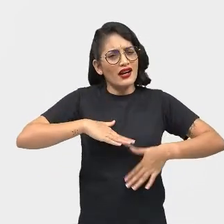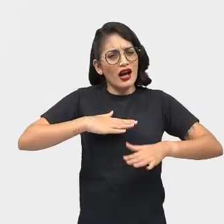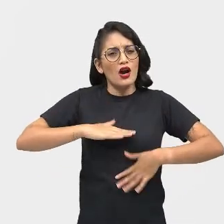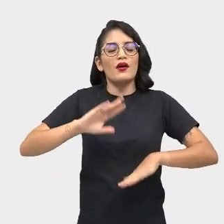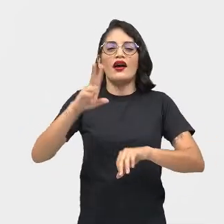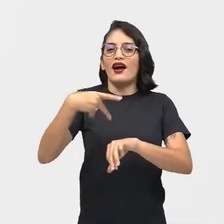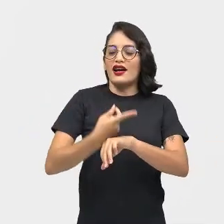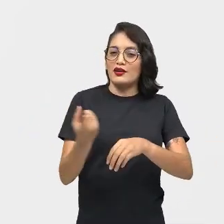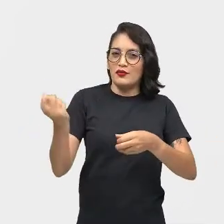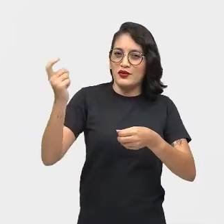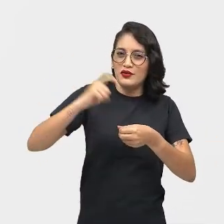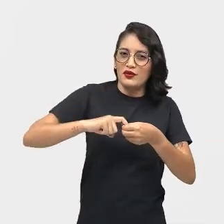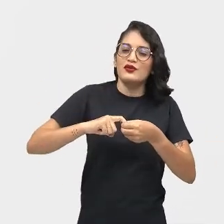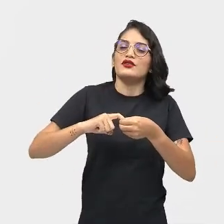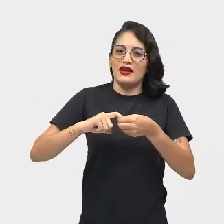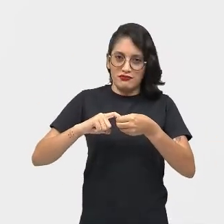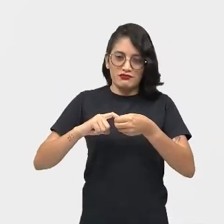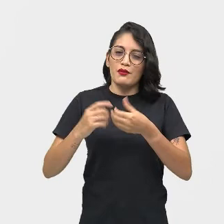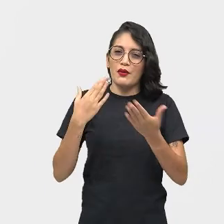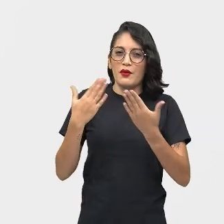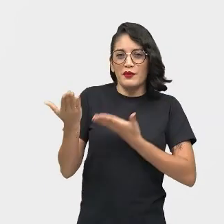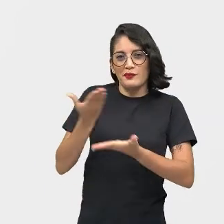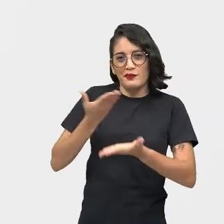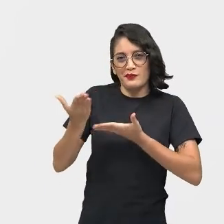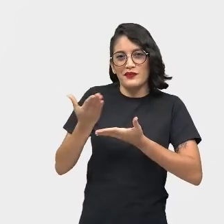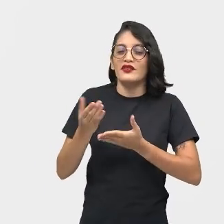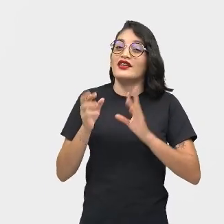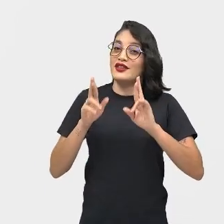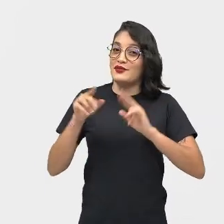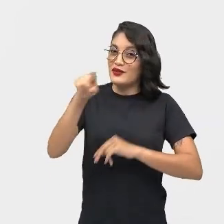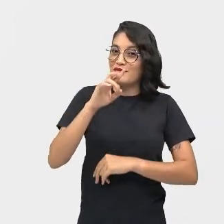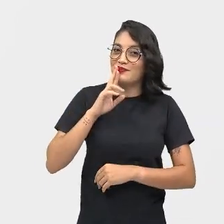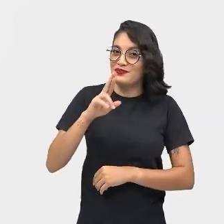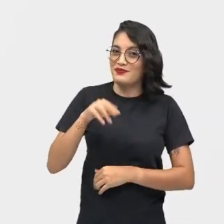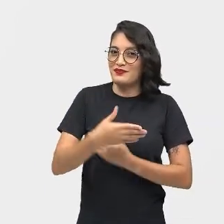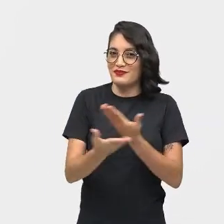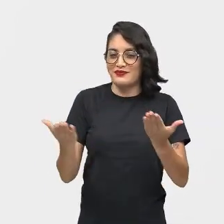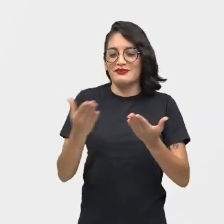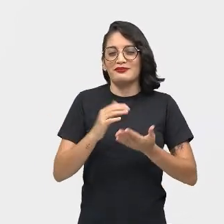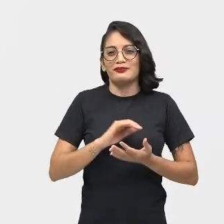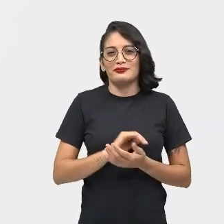e daqui a pouco nós voltamos para conversar, tá bom? Conto com vocês.